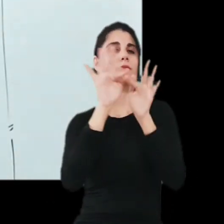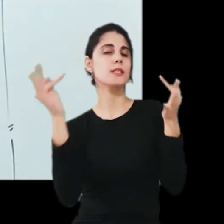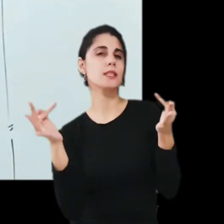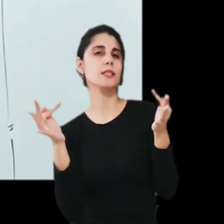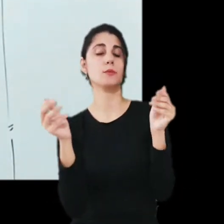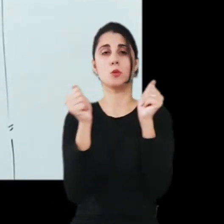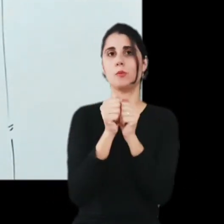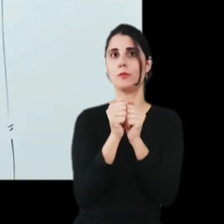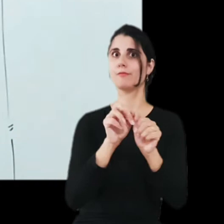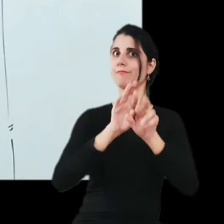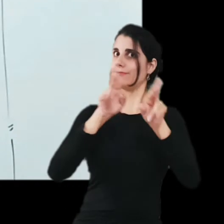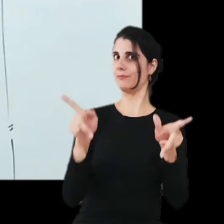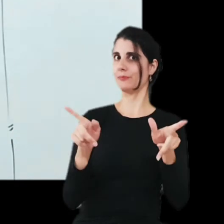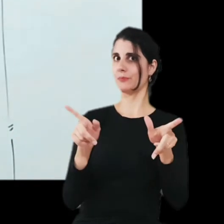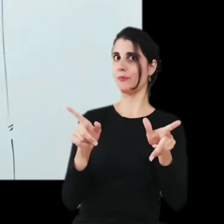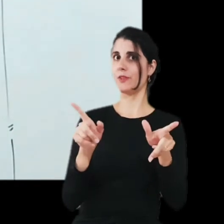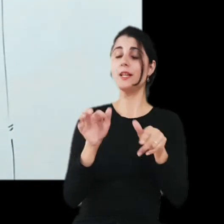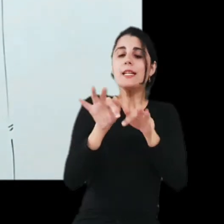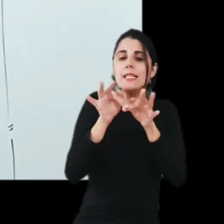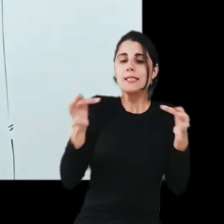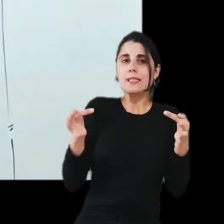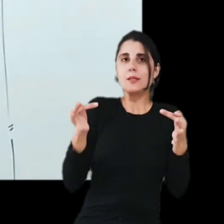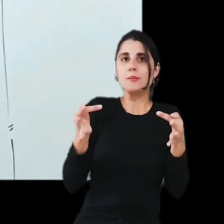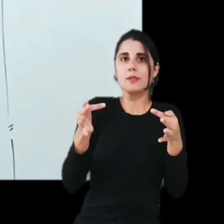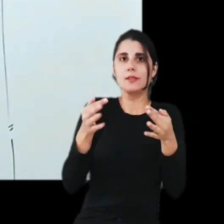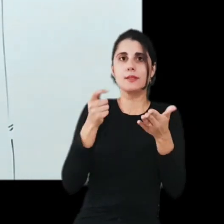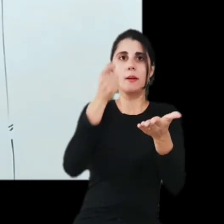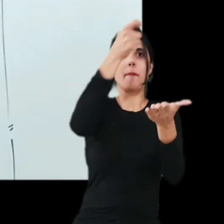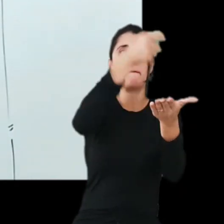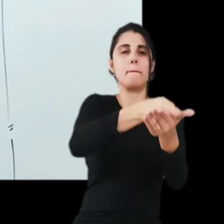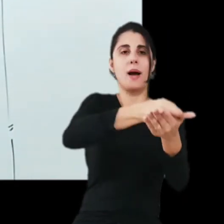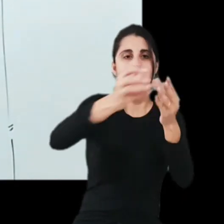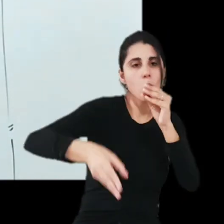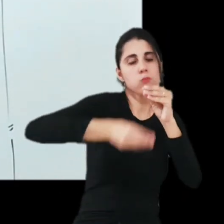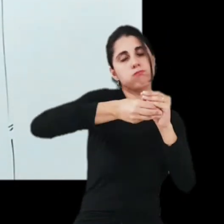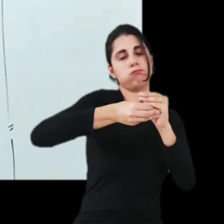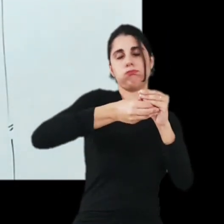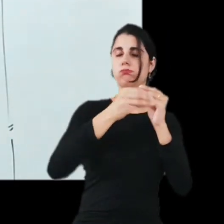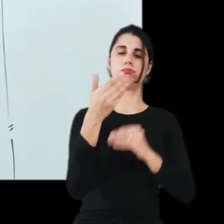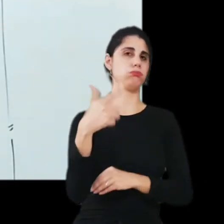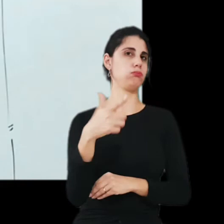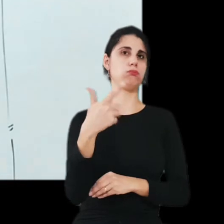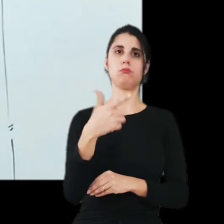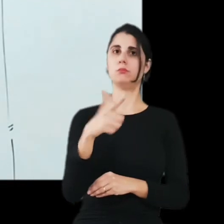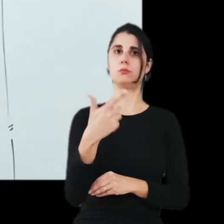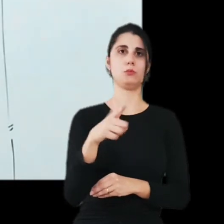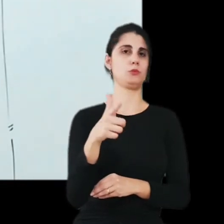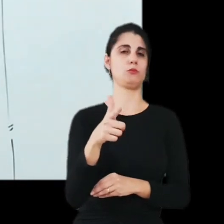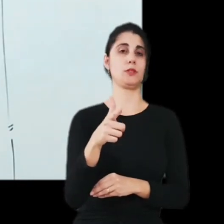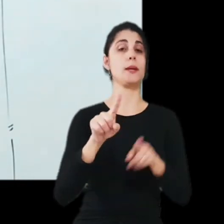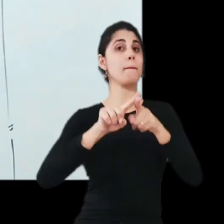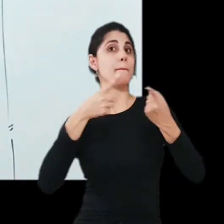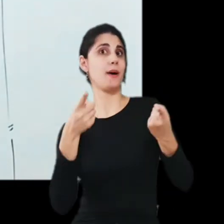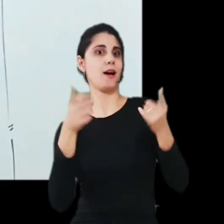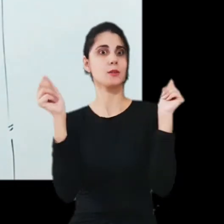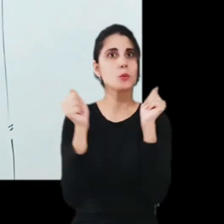juro simples, o juro recebido em um período não será incorporado ao capital para a obtenção de mais juros.